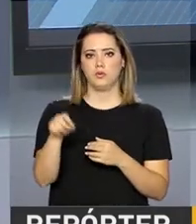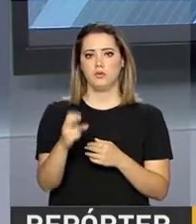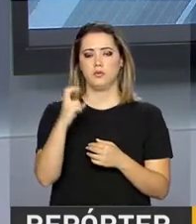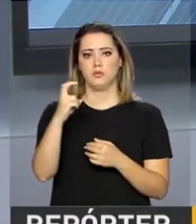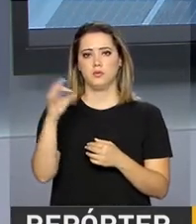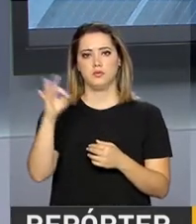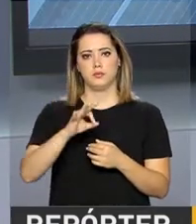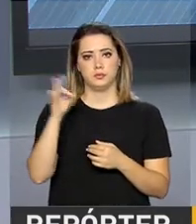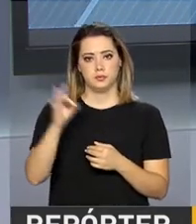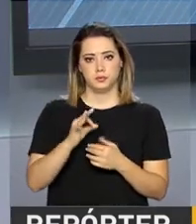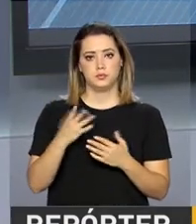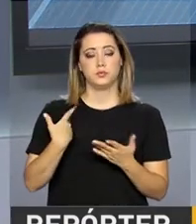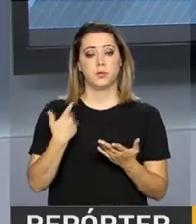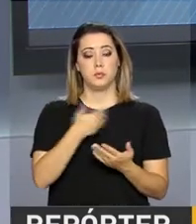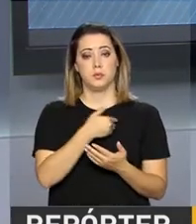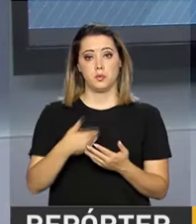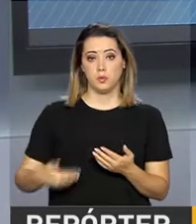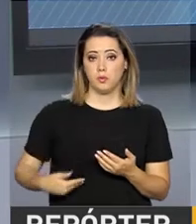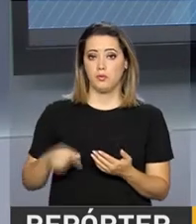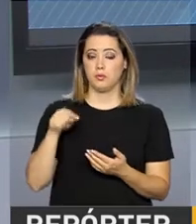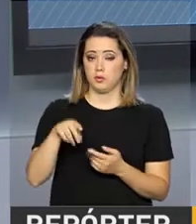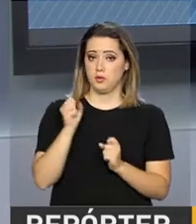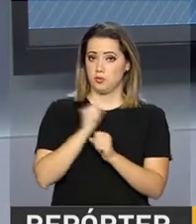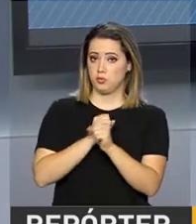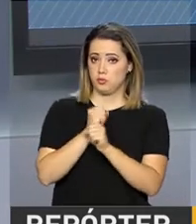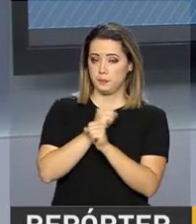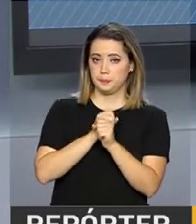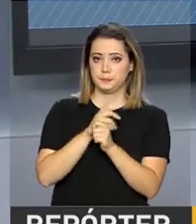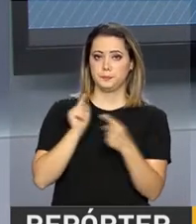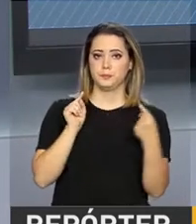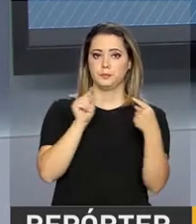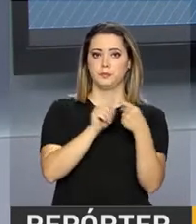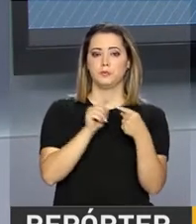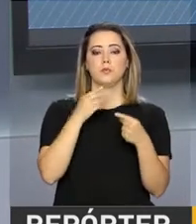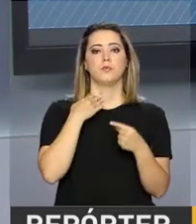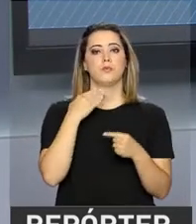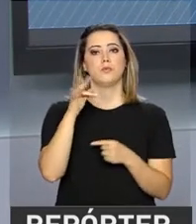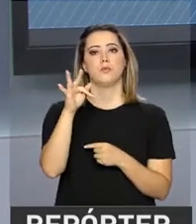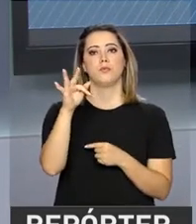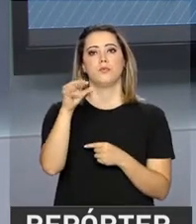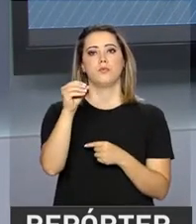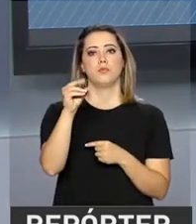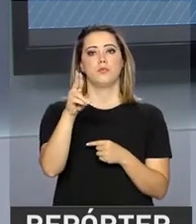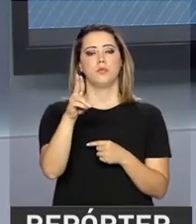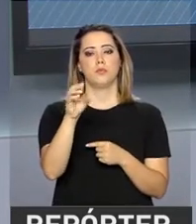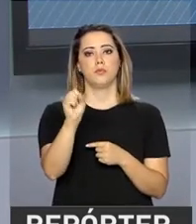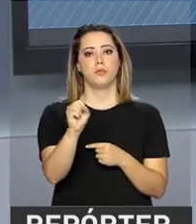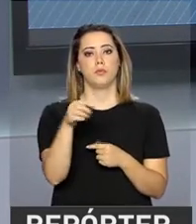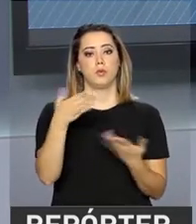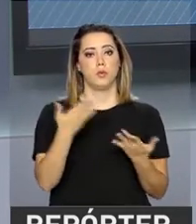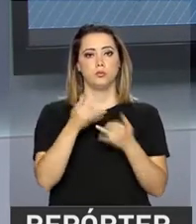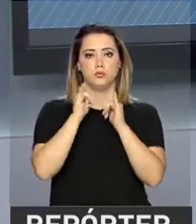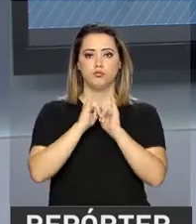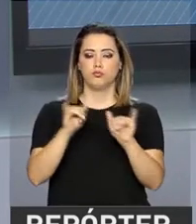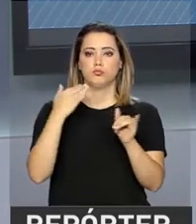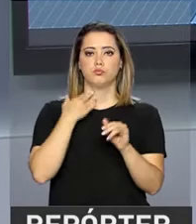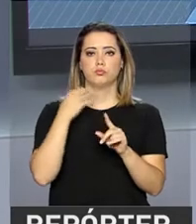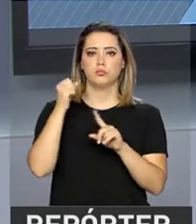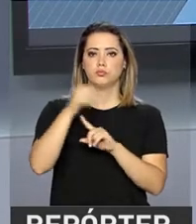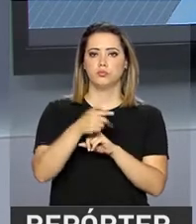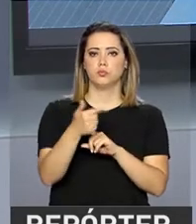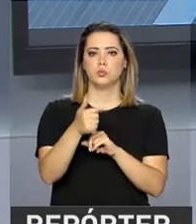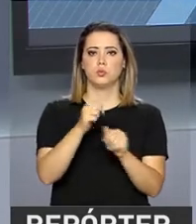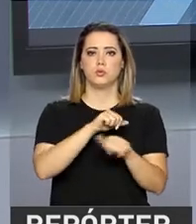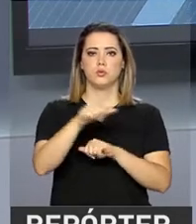4 6 por cento estabelecida para este ano de acordo com o boletim focus divulgado hoje pelo banco central não houve